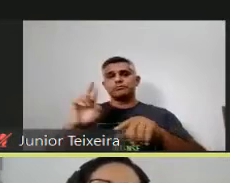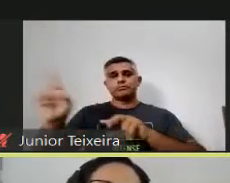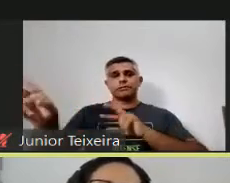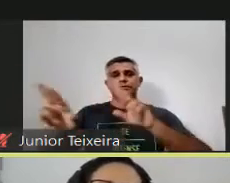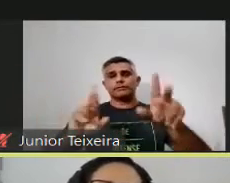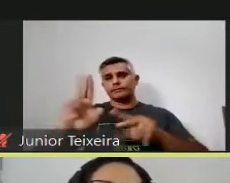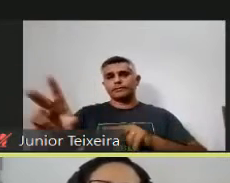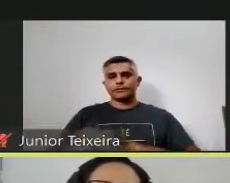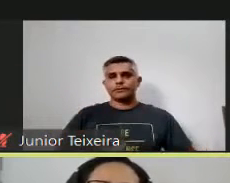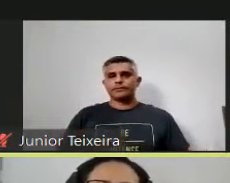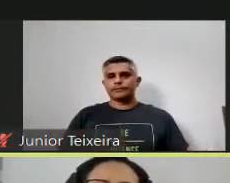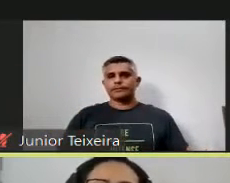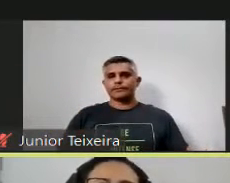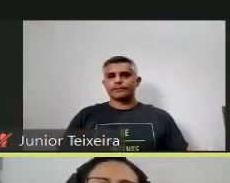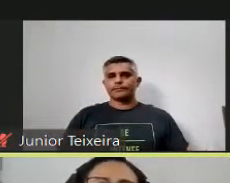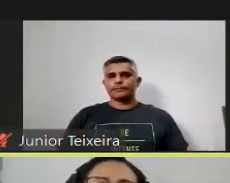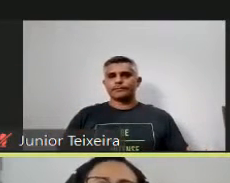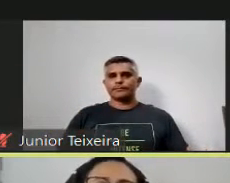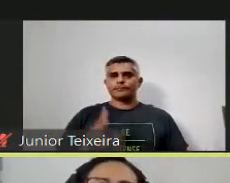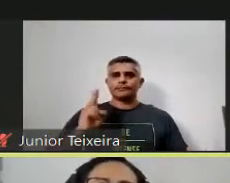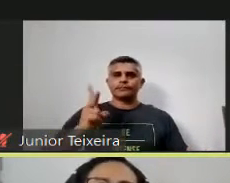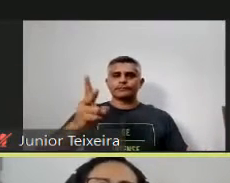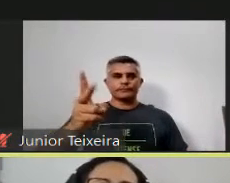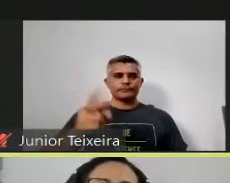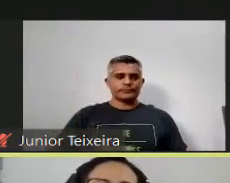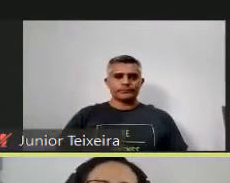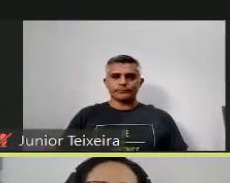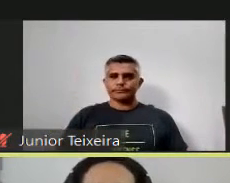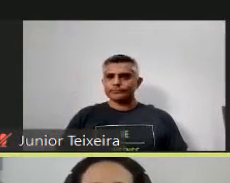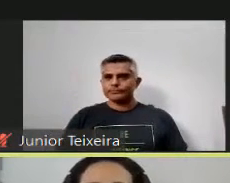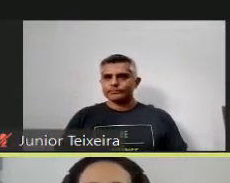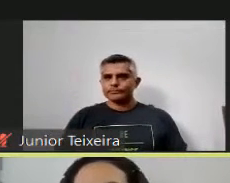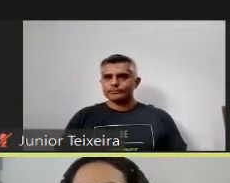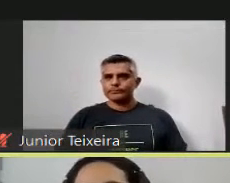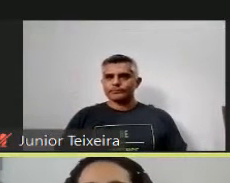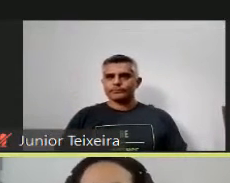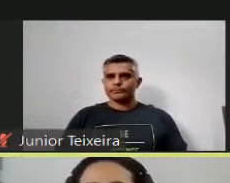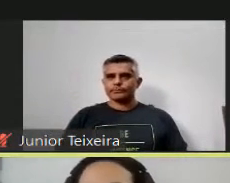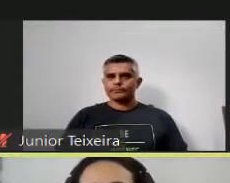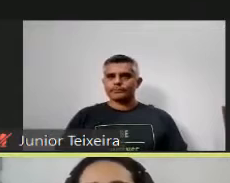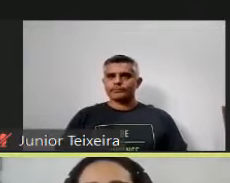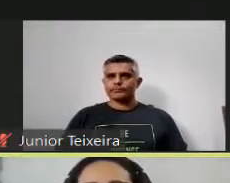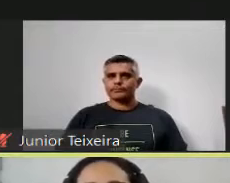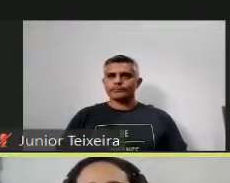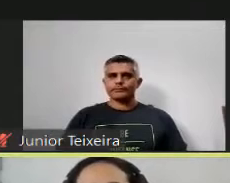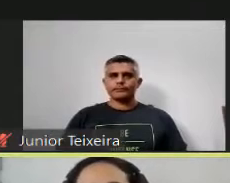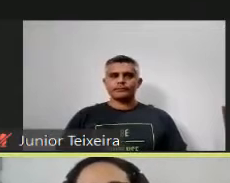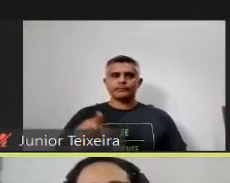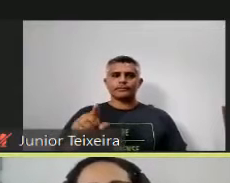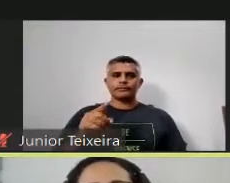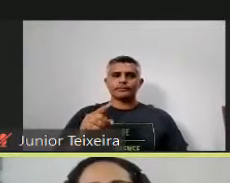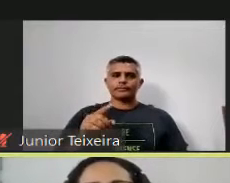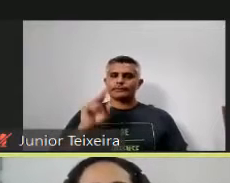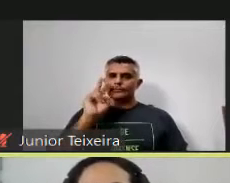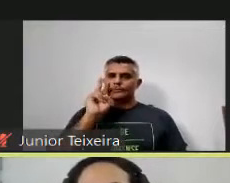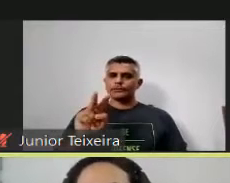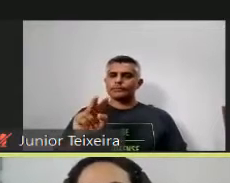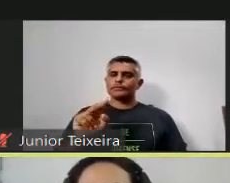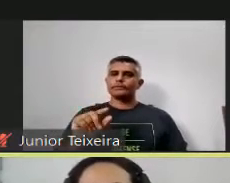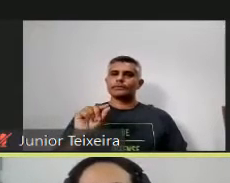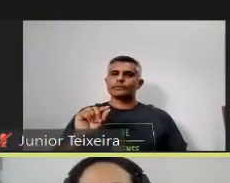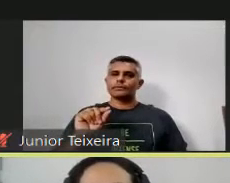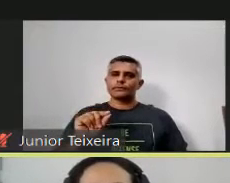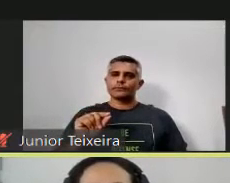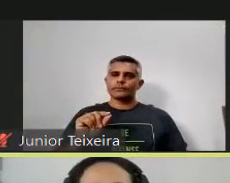para as considerações finais, mas aqui a gente pôde depreender, né, nesse slide, o que eu trouxe